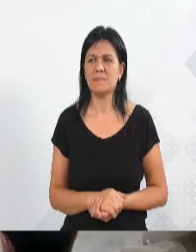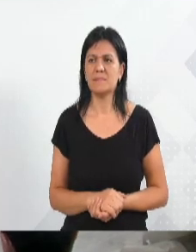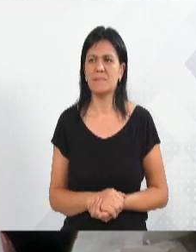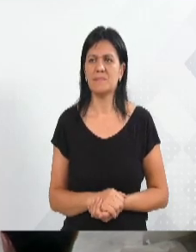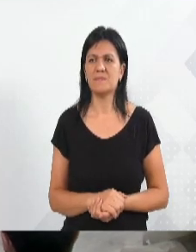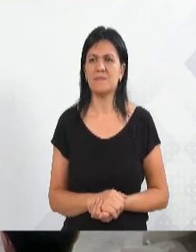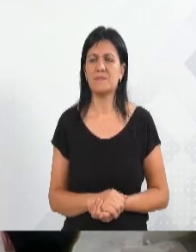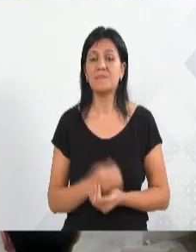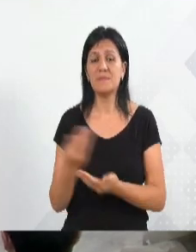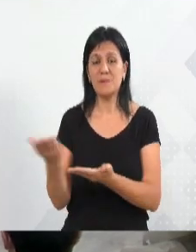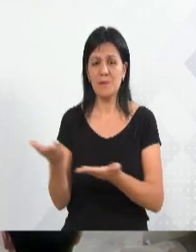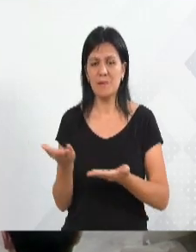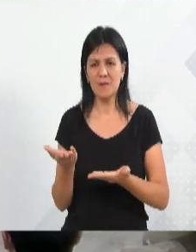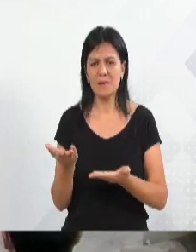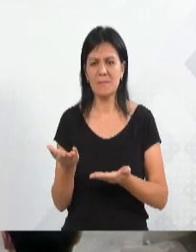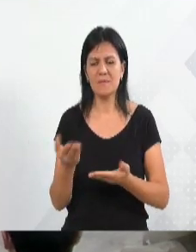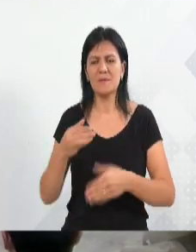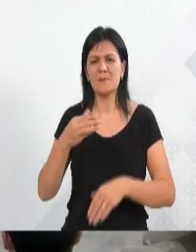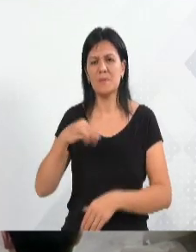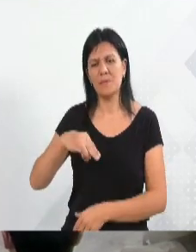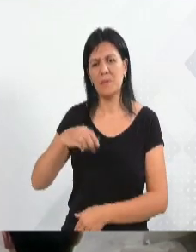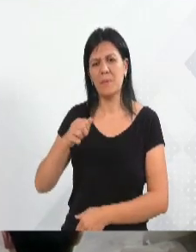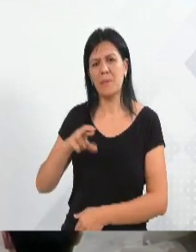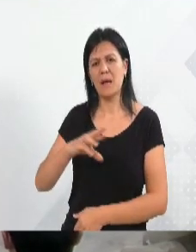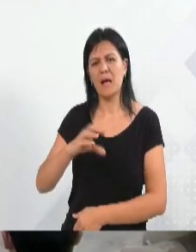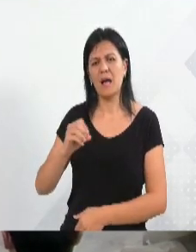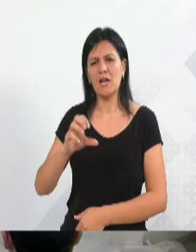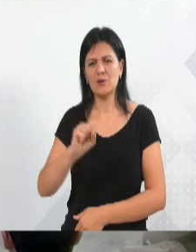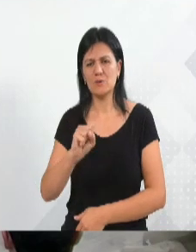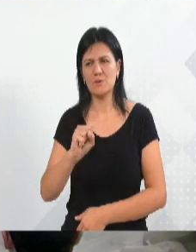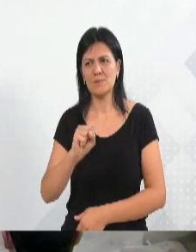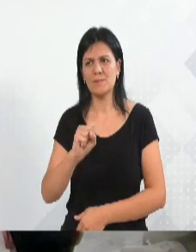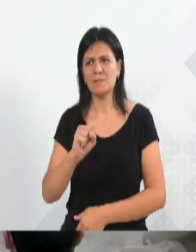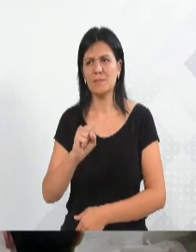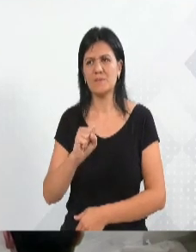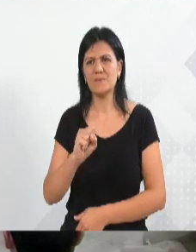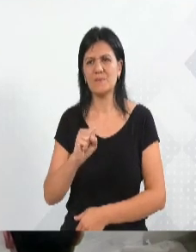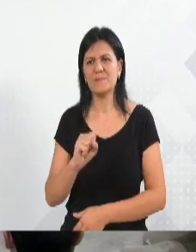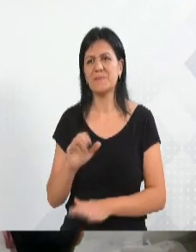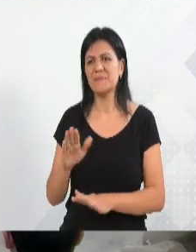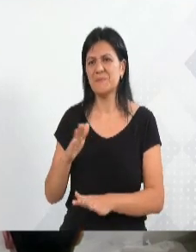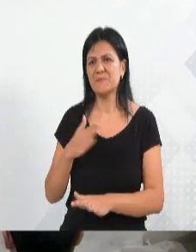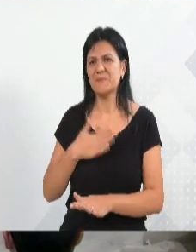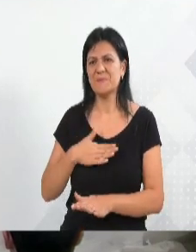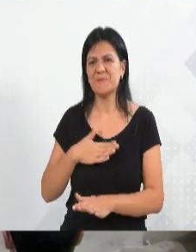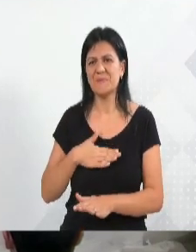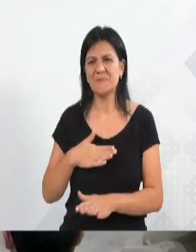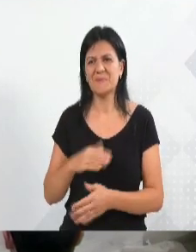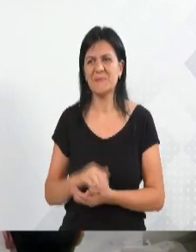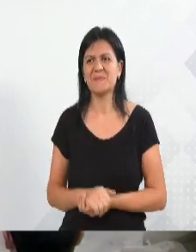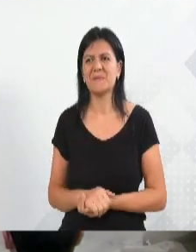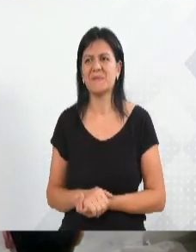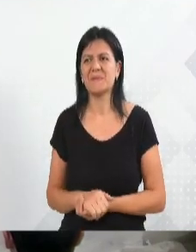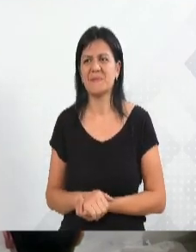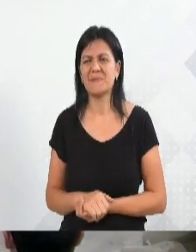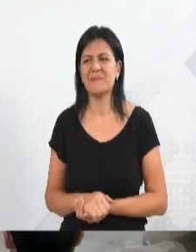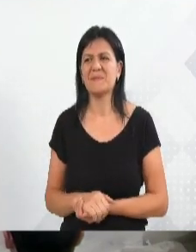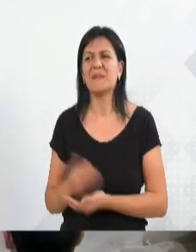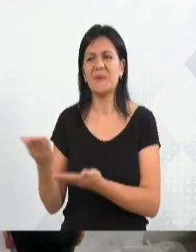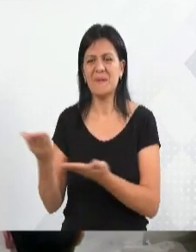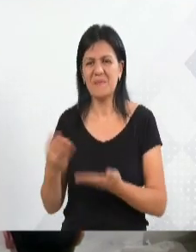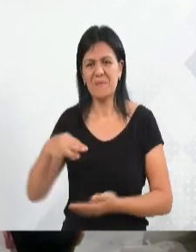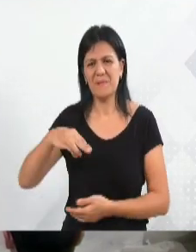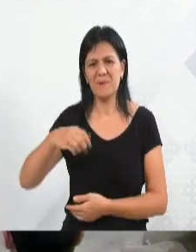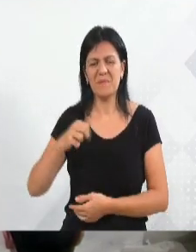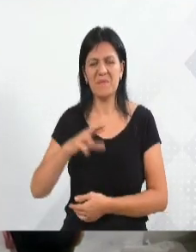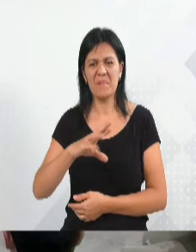Convidamos nesse momento o senhor Marcos Roberto Walker para fazer... Convidamos o senhor Marcos Roberto Alck